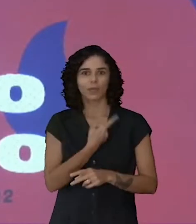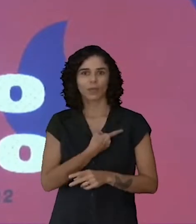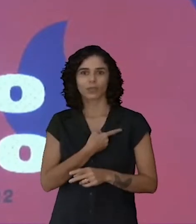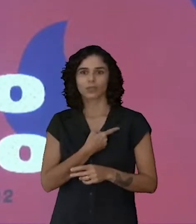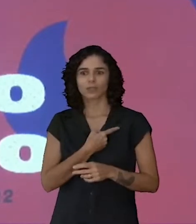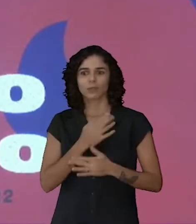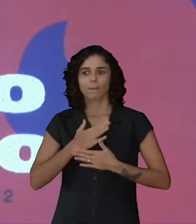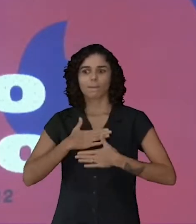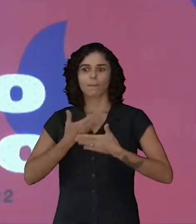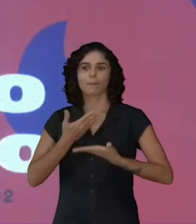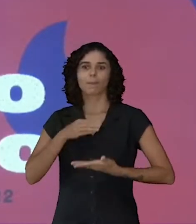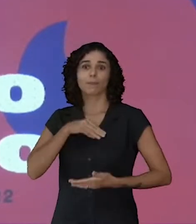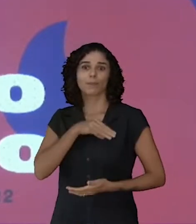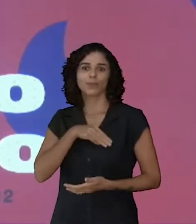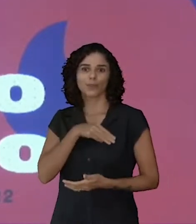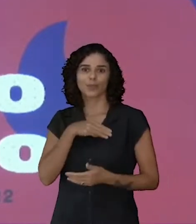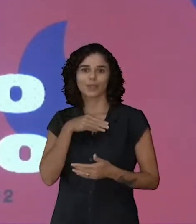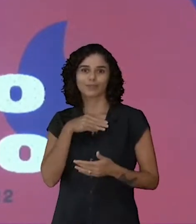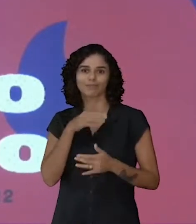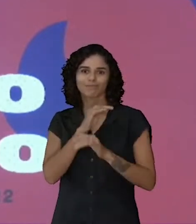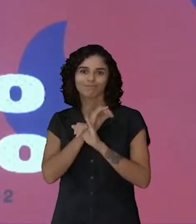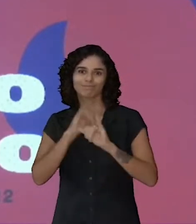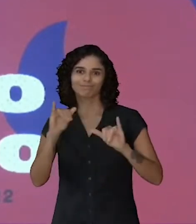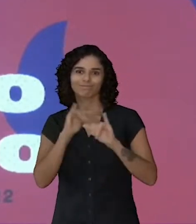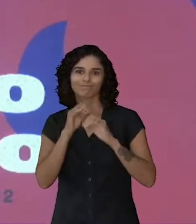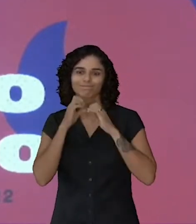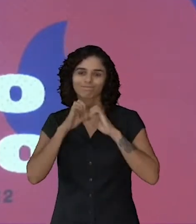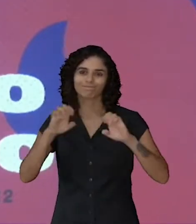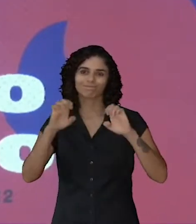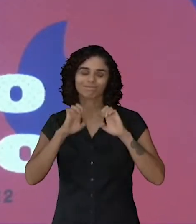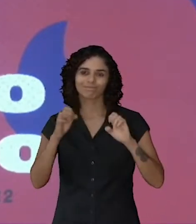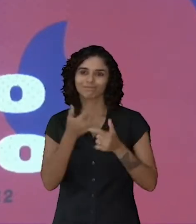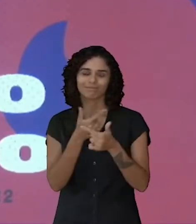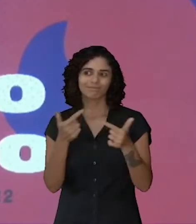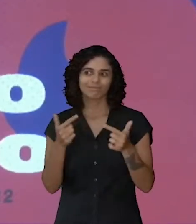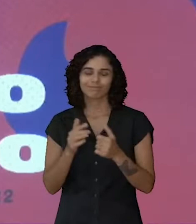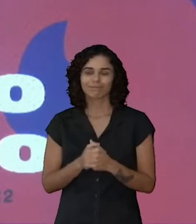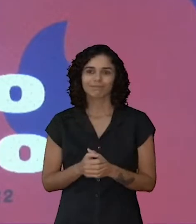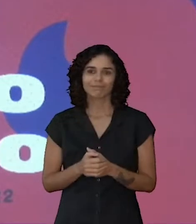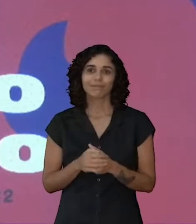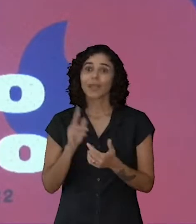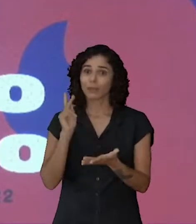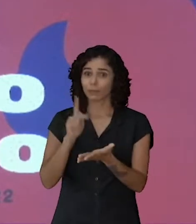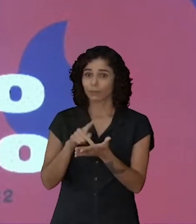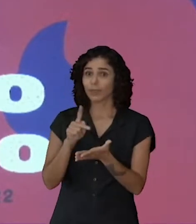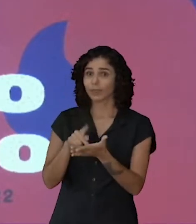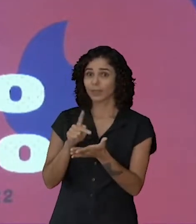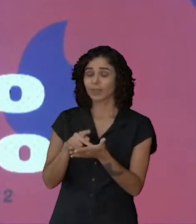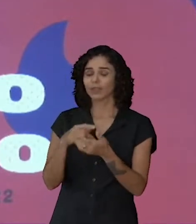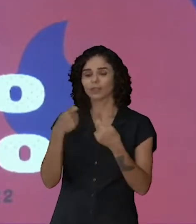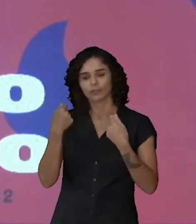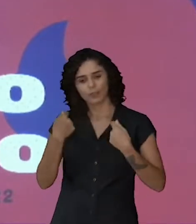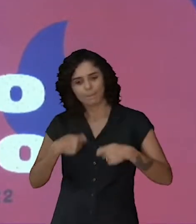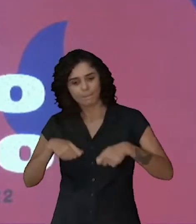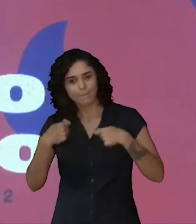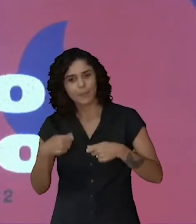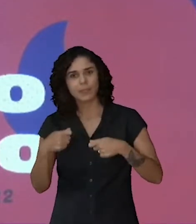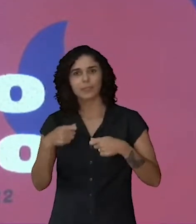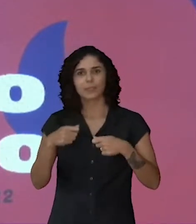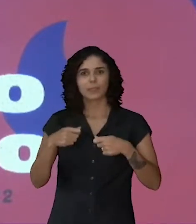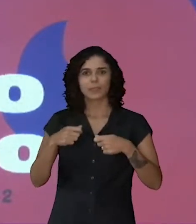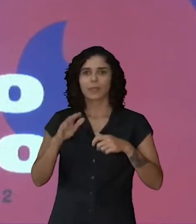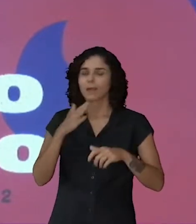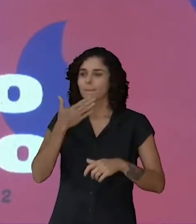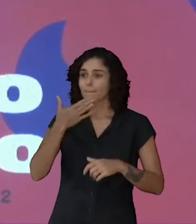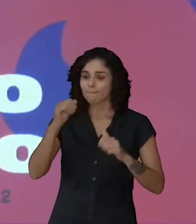não conheço. É verdade que nós estamos com menos resultado nessa área nos últimos